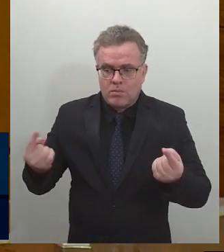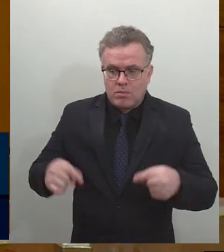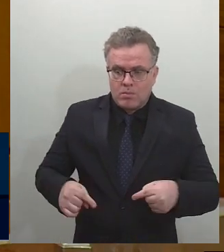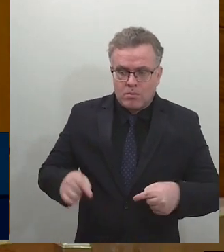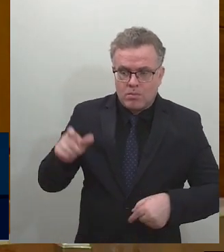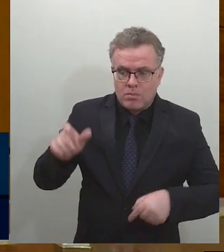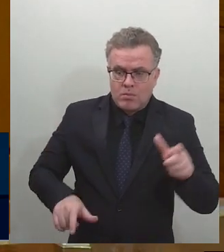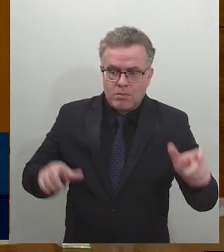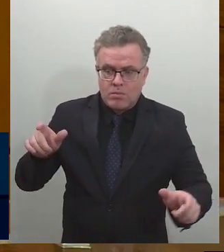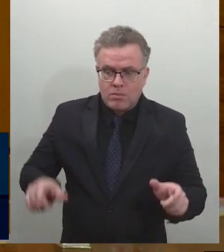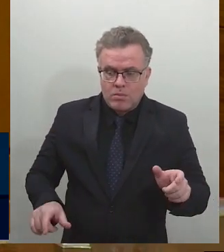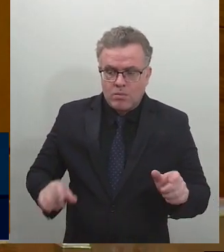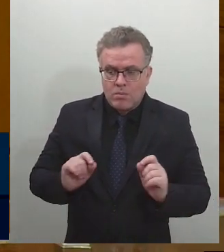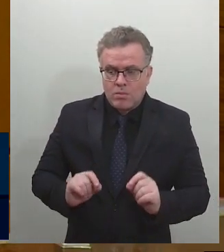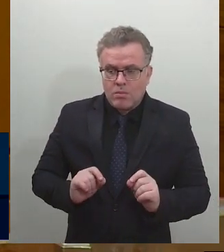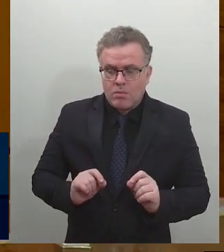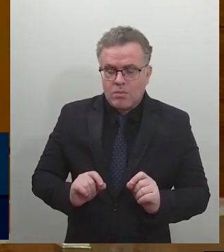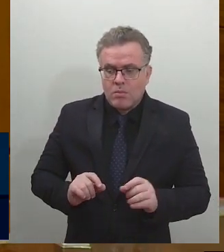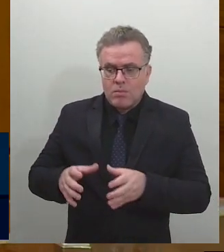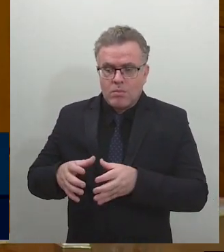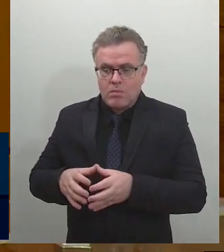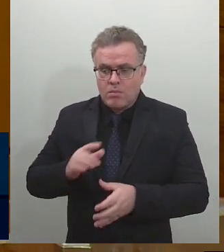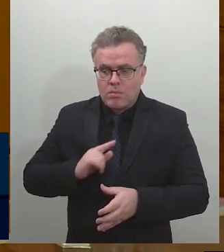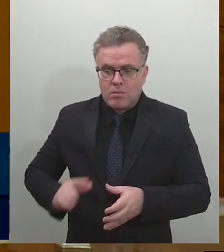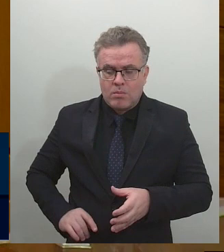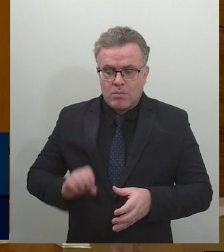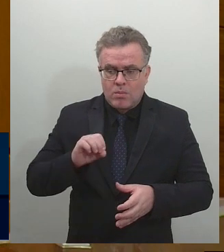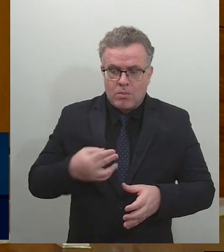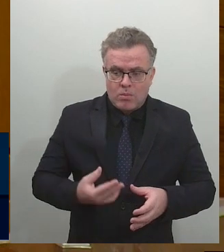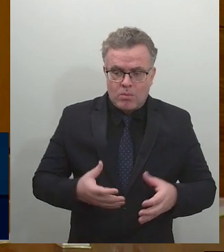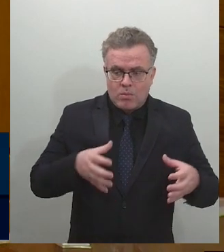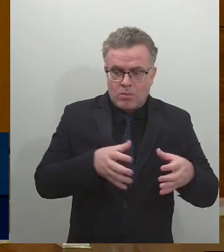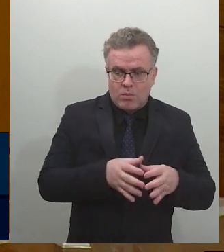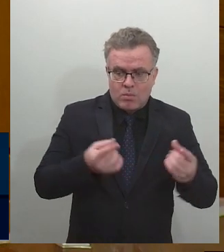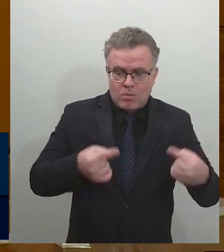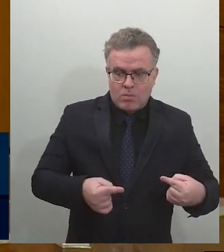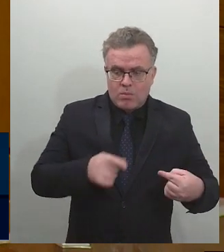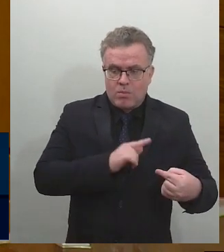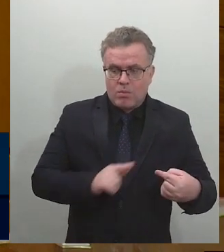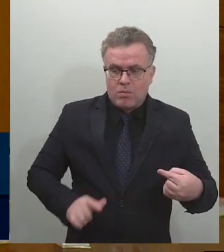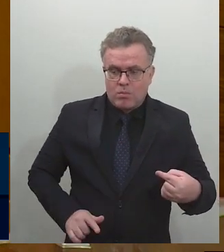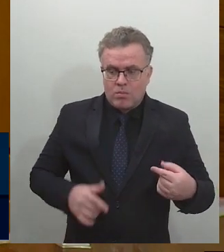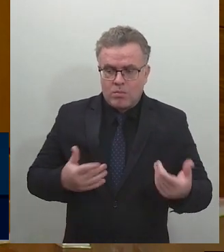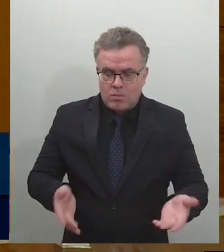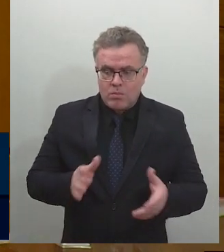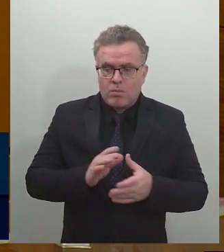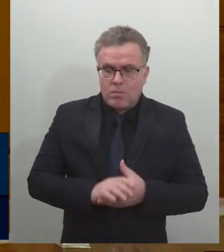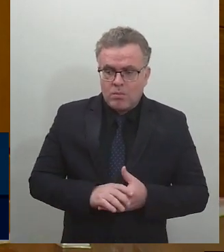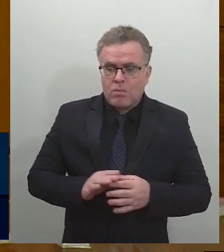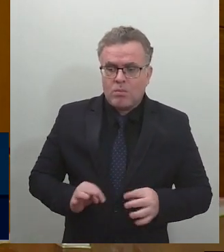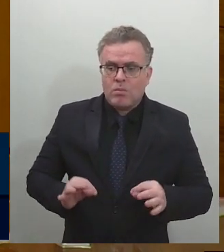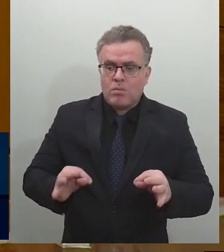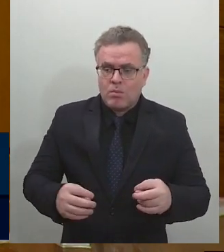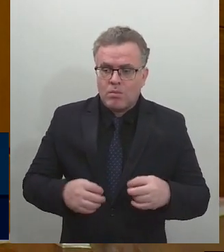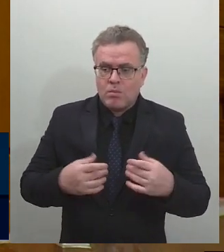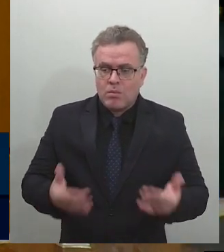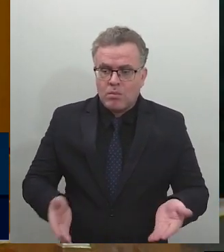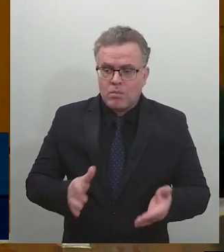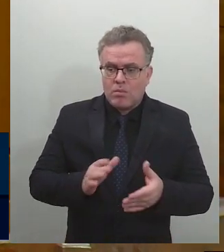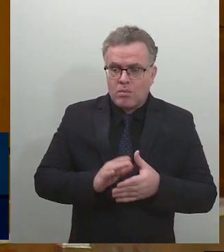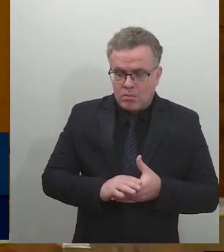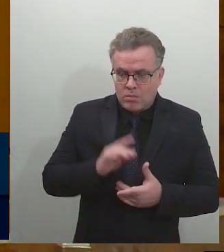de contas, estamos aqui para defender os interesses de Sergipe, todos, tenho certeza, com esse objetivo, esperando